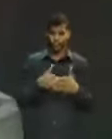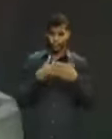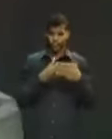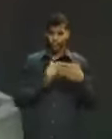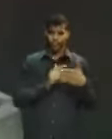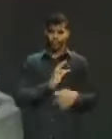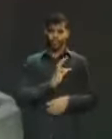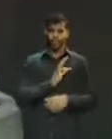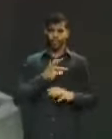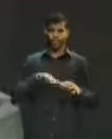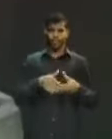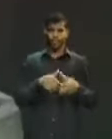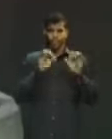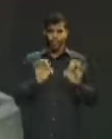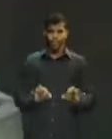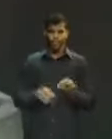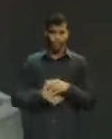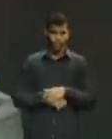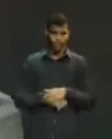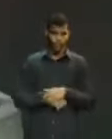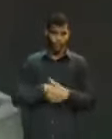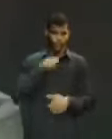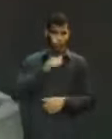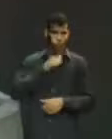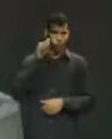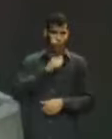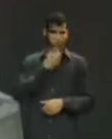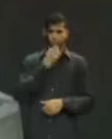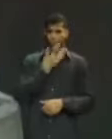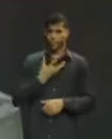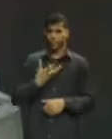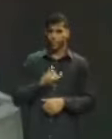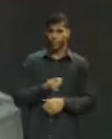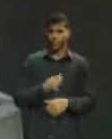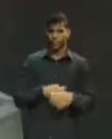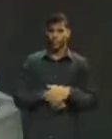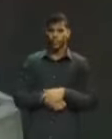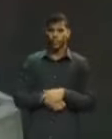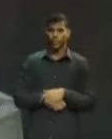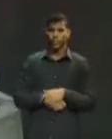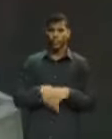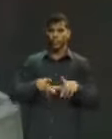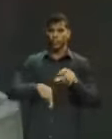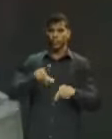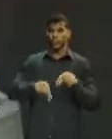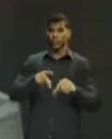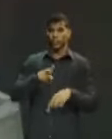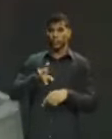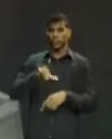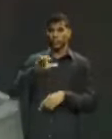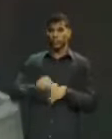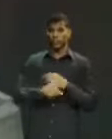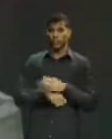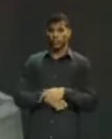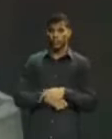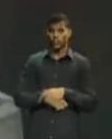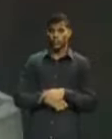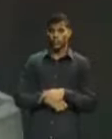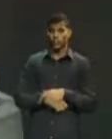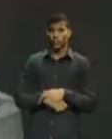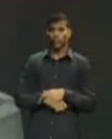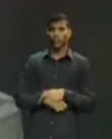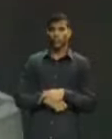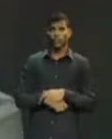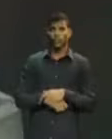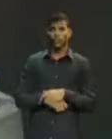uma equipe tecnicamente muito qualificada, fruto de seleção pública. Nós temos uma equipe